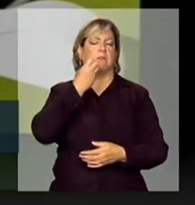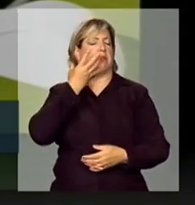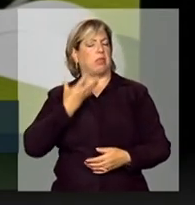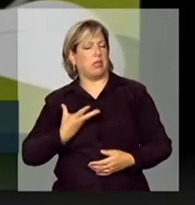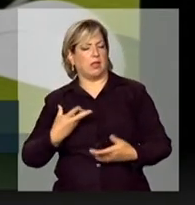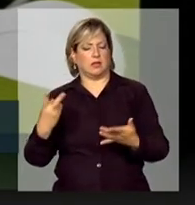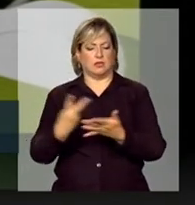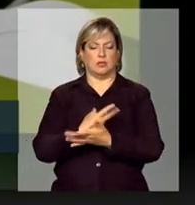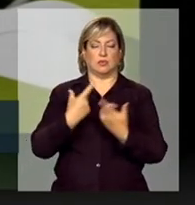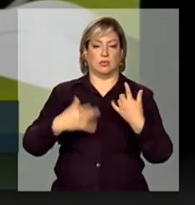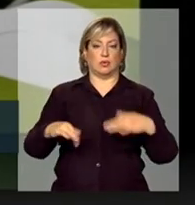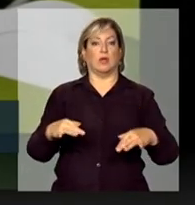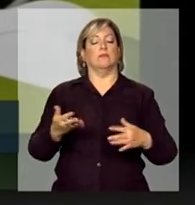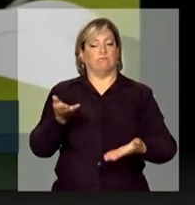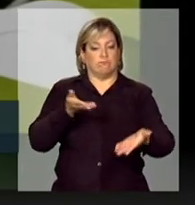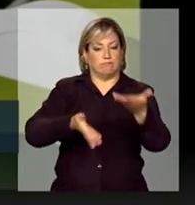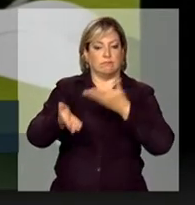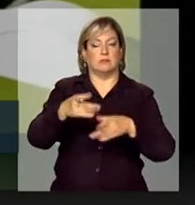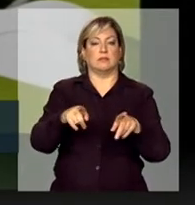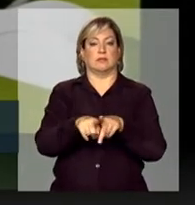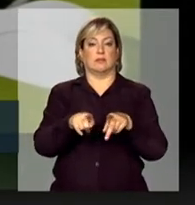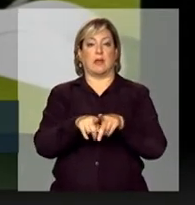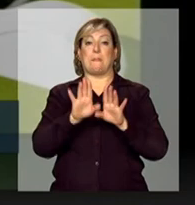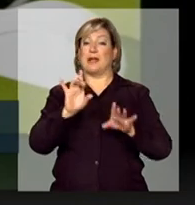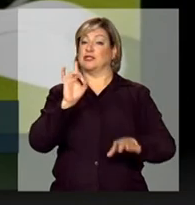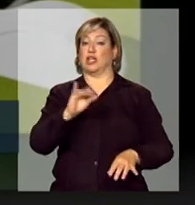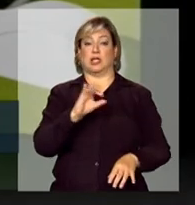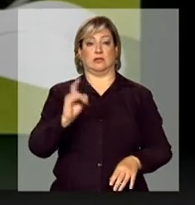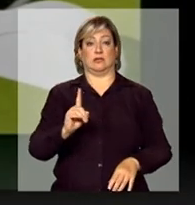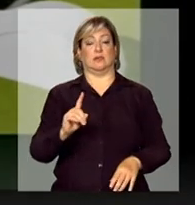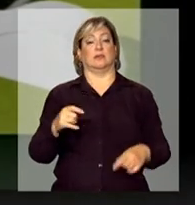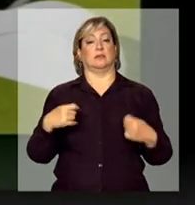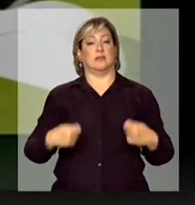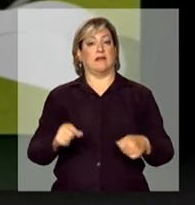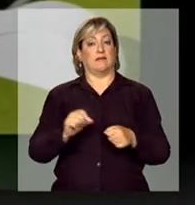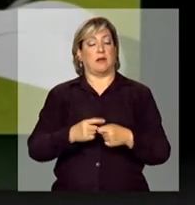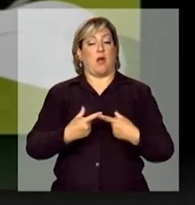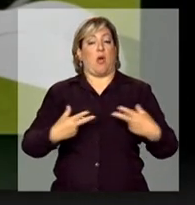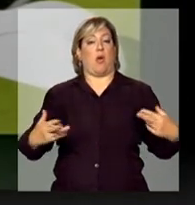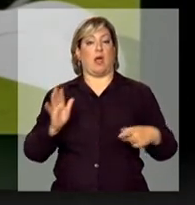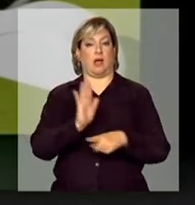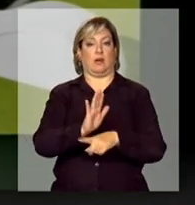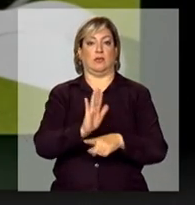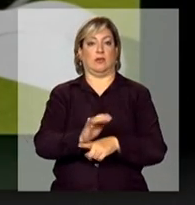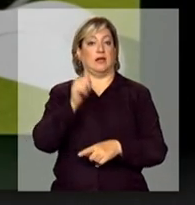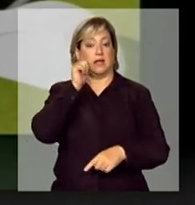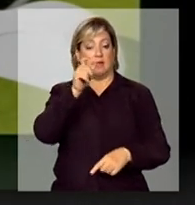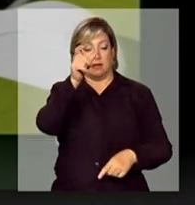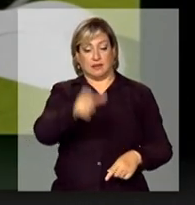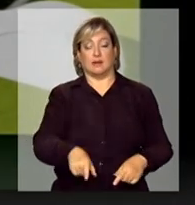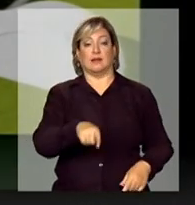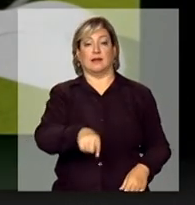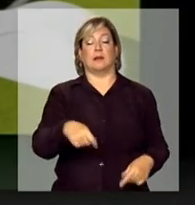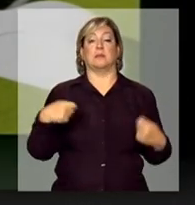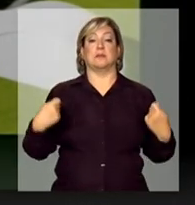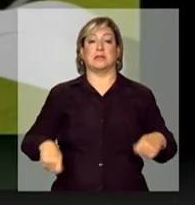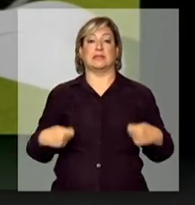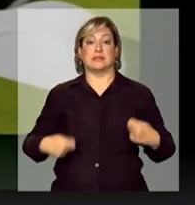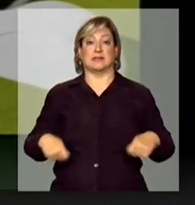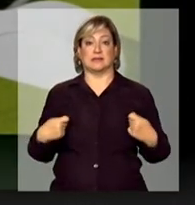dignidade é fundamental mas não mas é é porque essa mulher precisa tomar